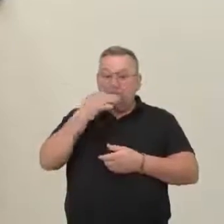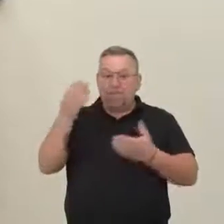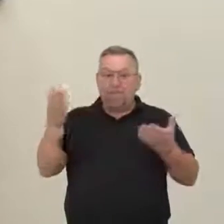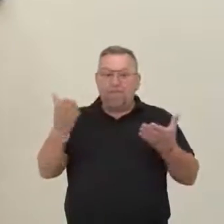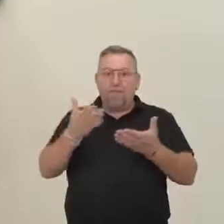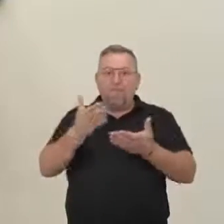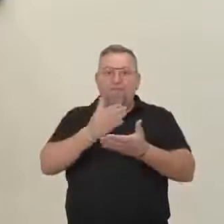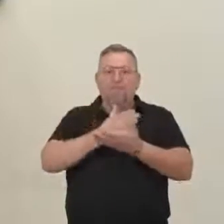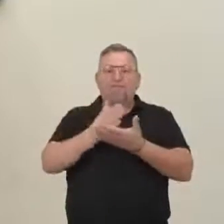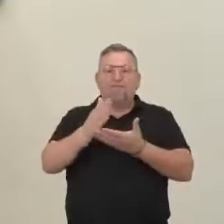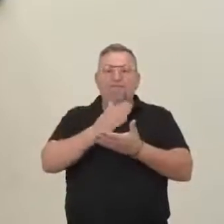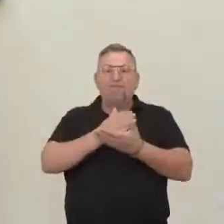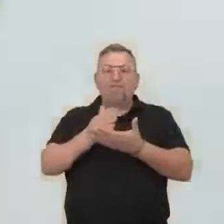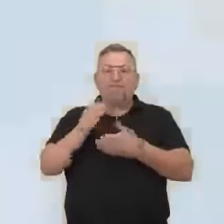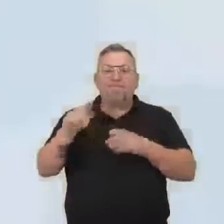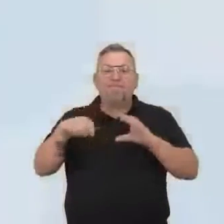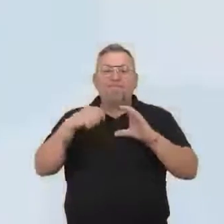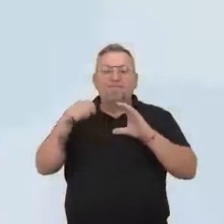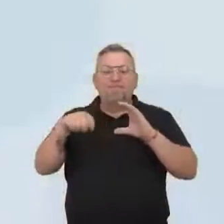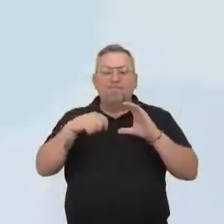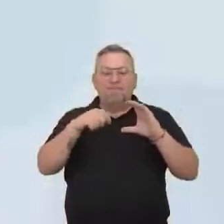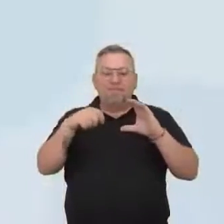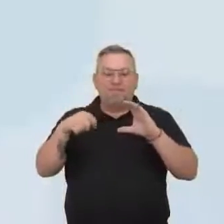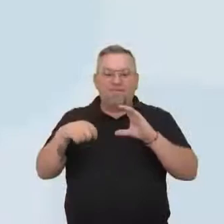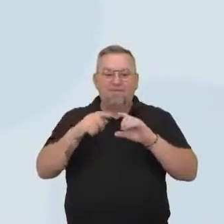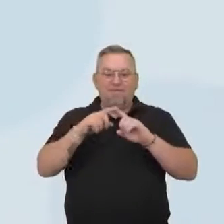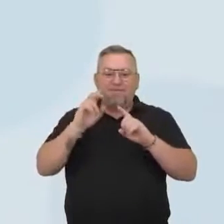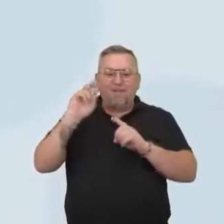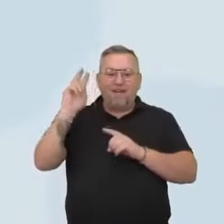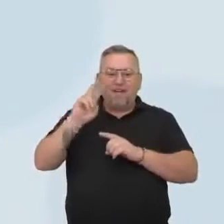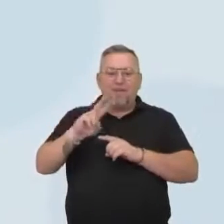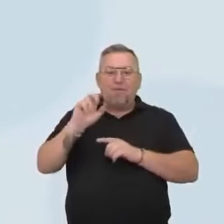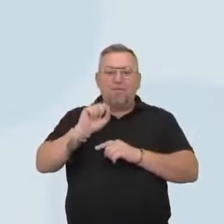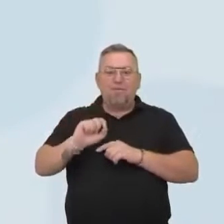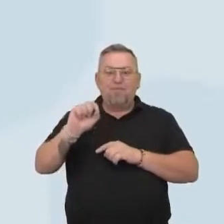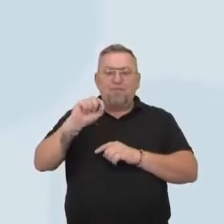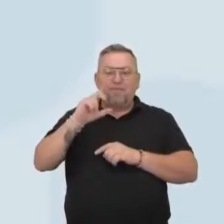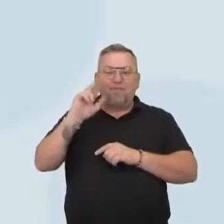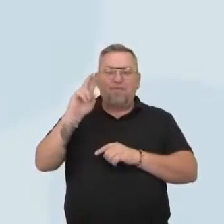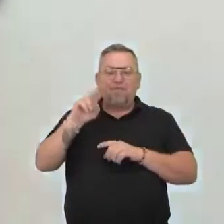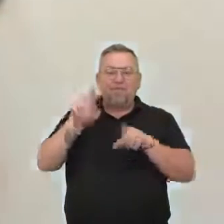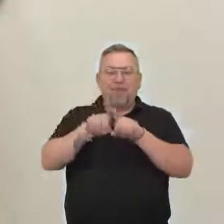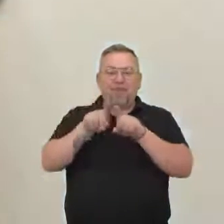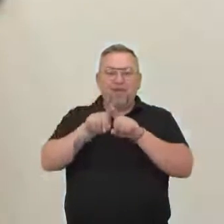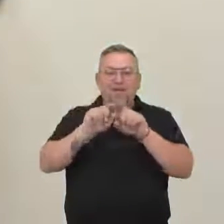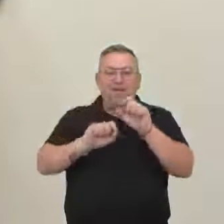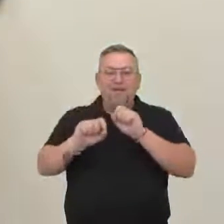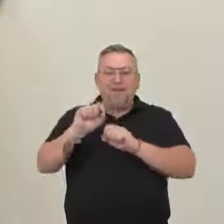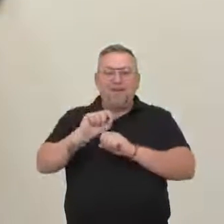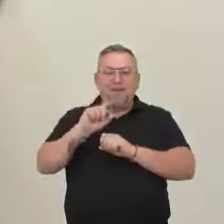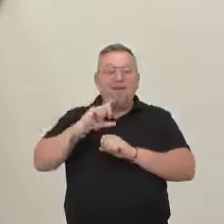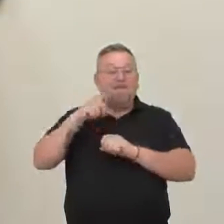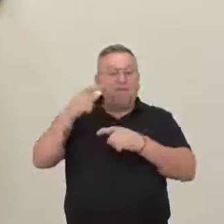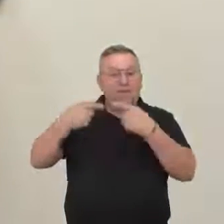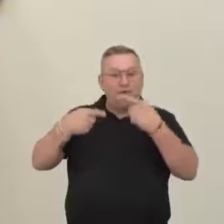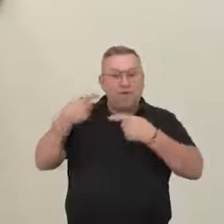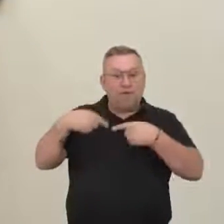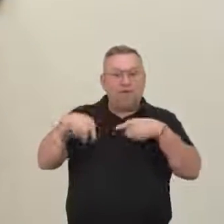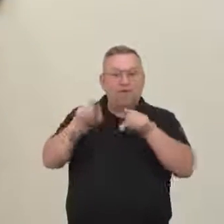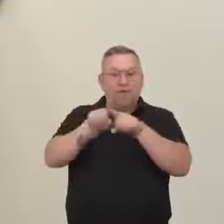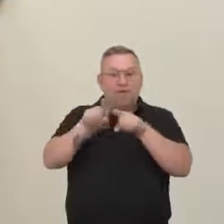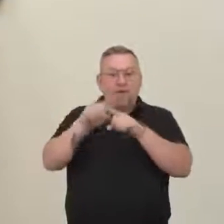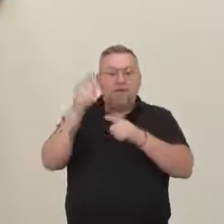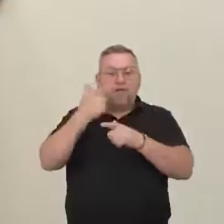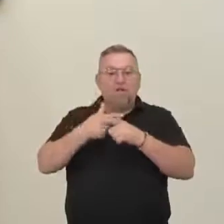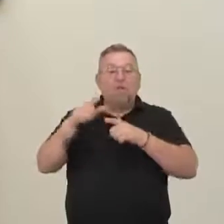com um vídeo, né? Ele não tem narração, né? Mas por isso que é importante a visualização, mas eu e o já estamos debatendo aqui